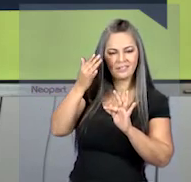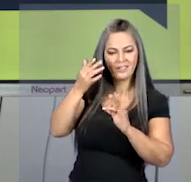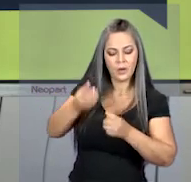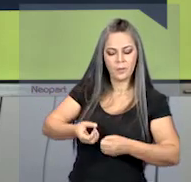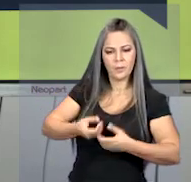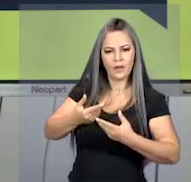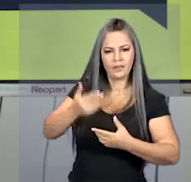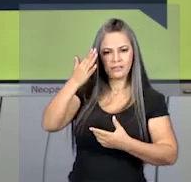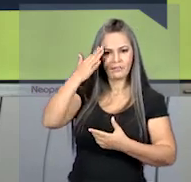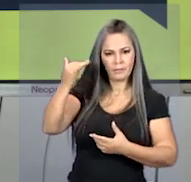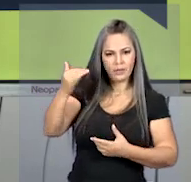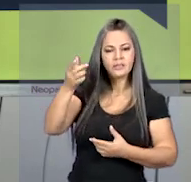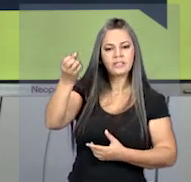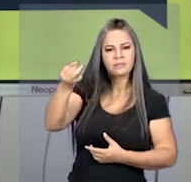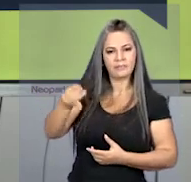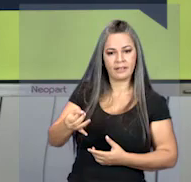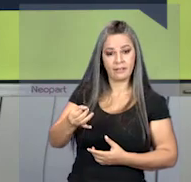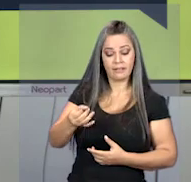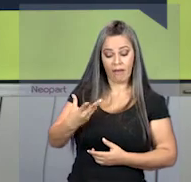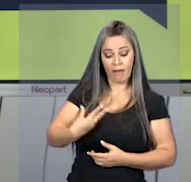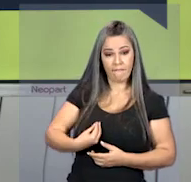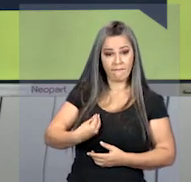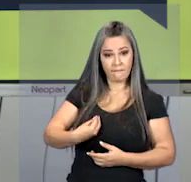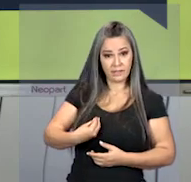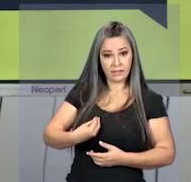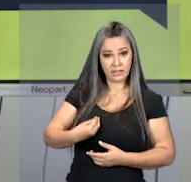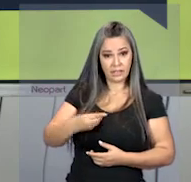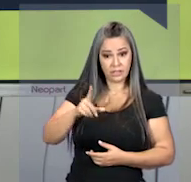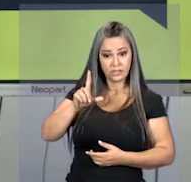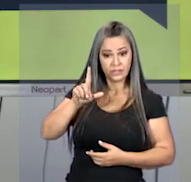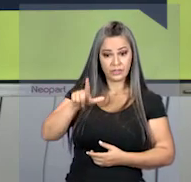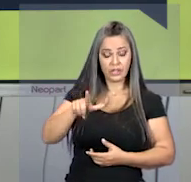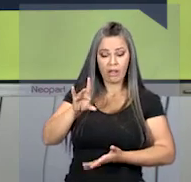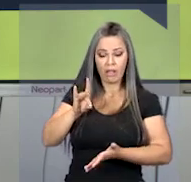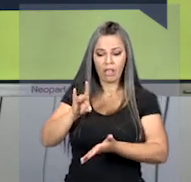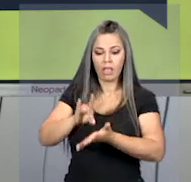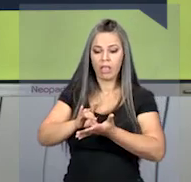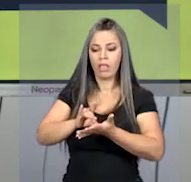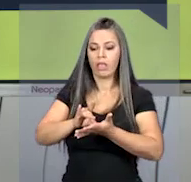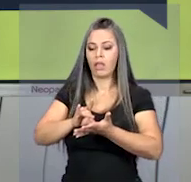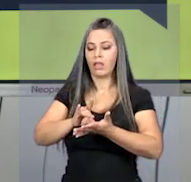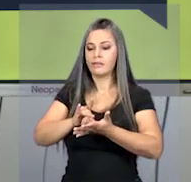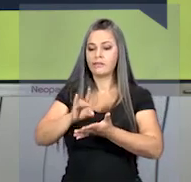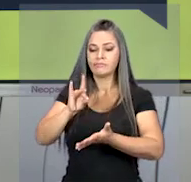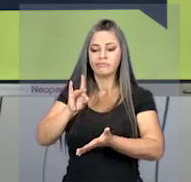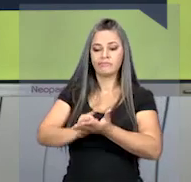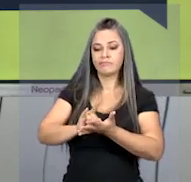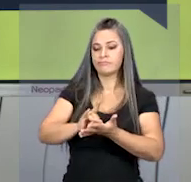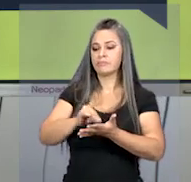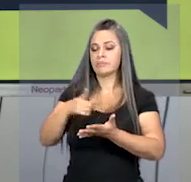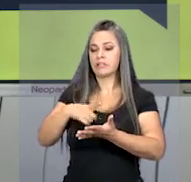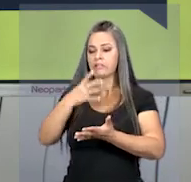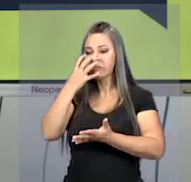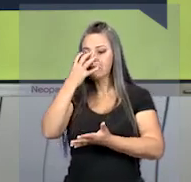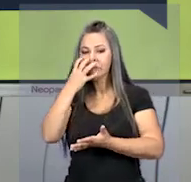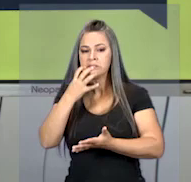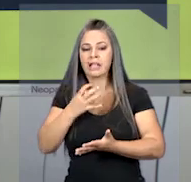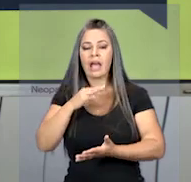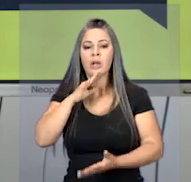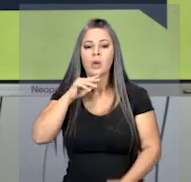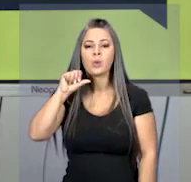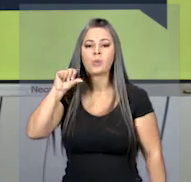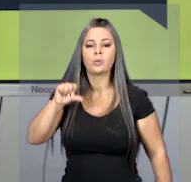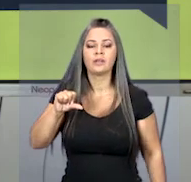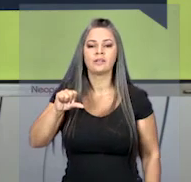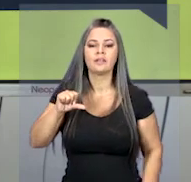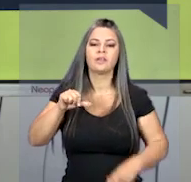a vida só de realidade, ela seria chata, seria cansativa, seria monótona. Da importância que